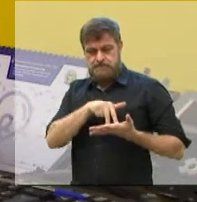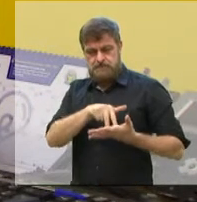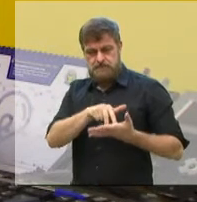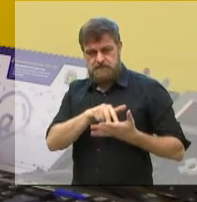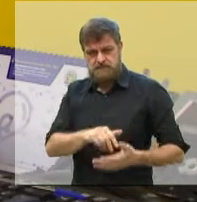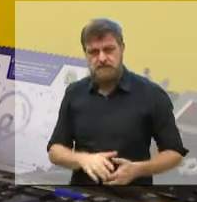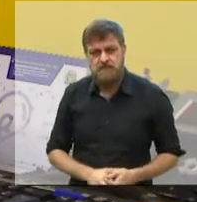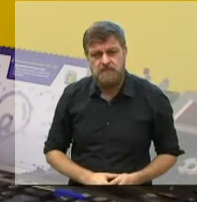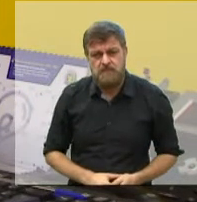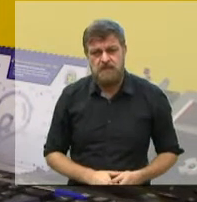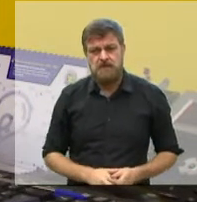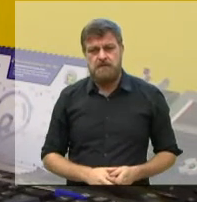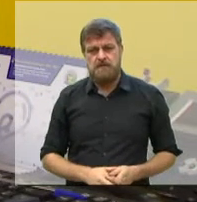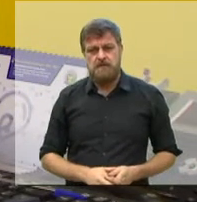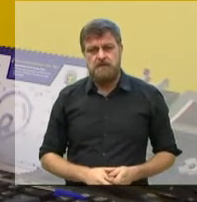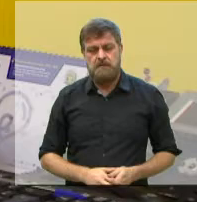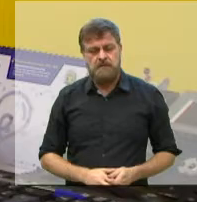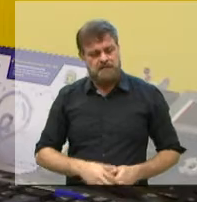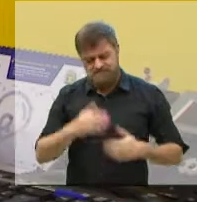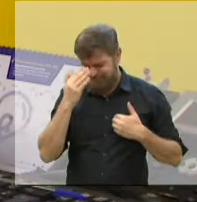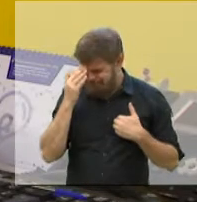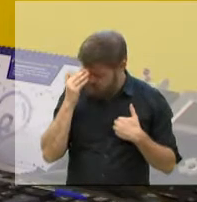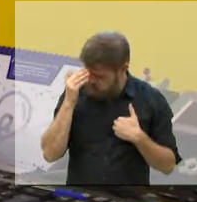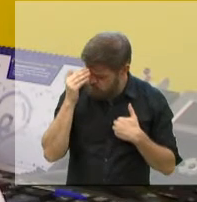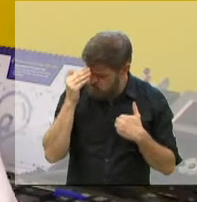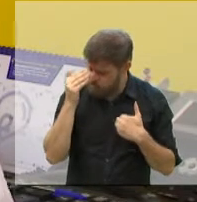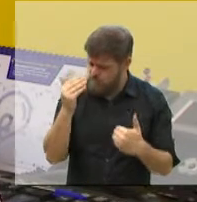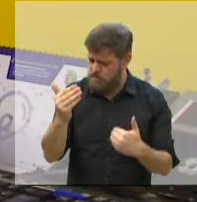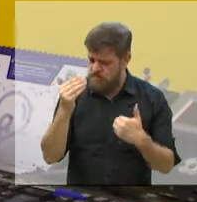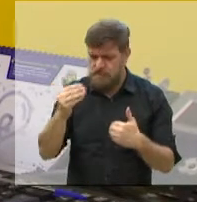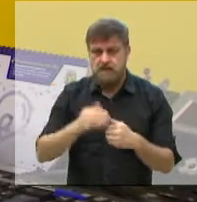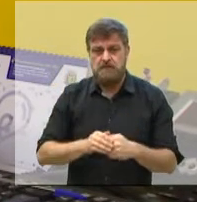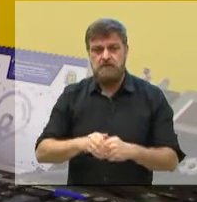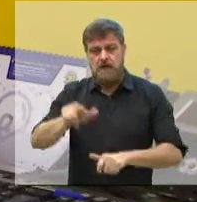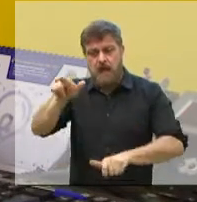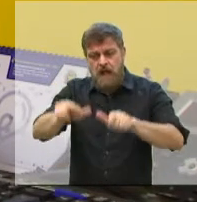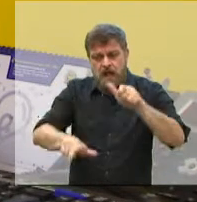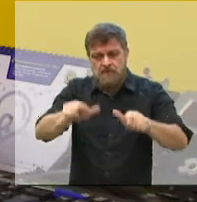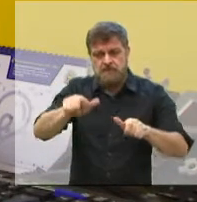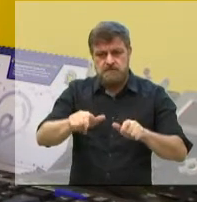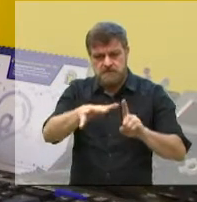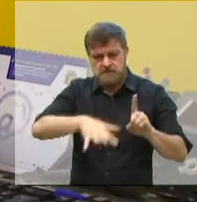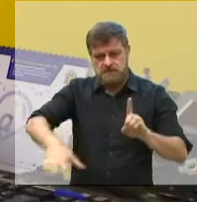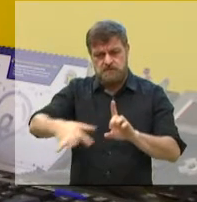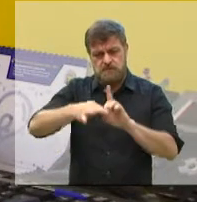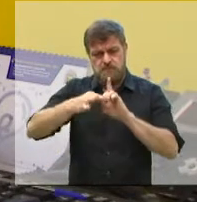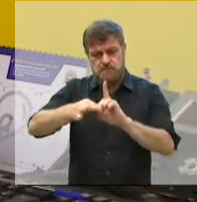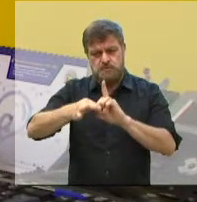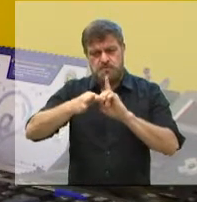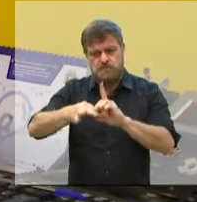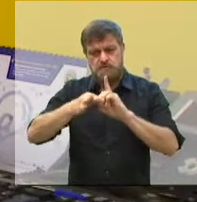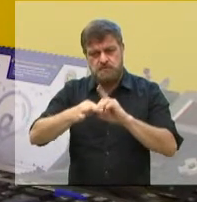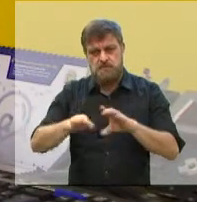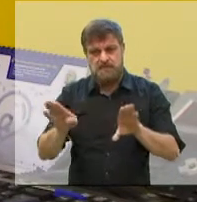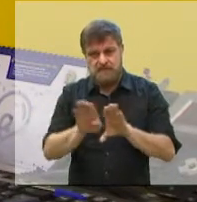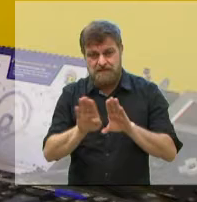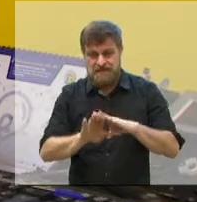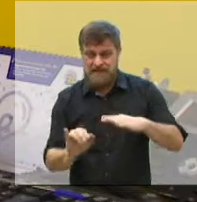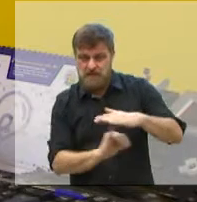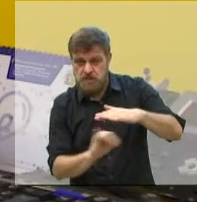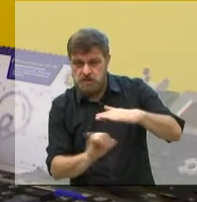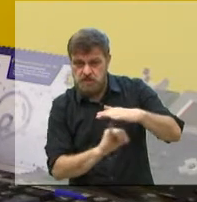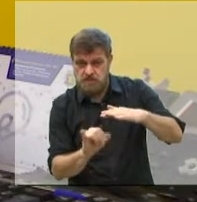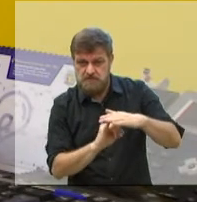e sem sombra de dúvida alguma eu sou muito grato. Grato às pessoas que me acompanham, grato pelas entidades